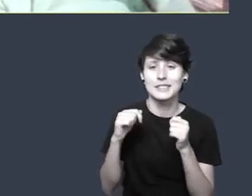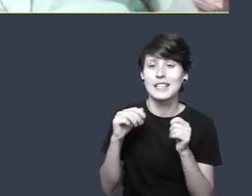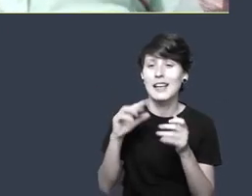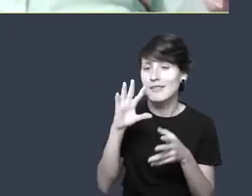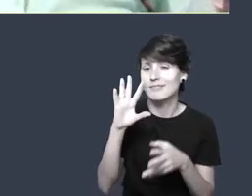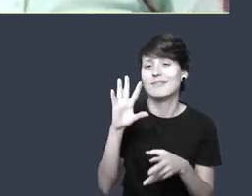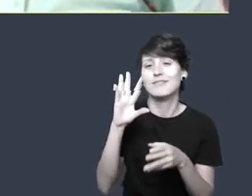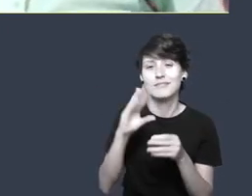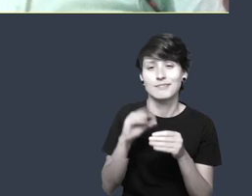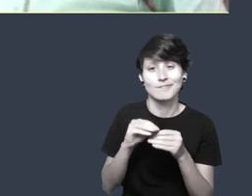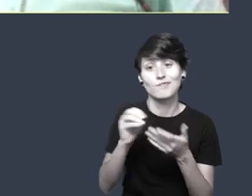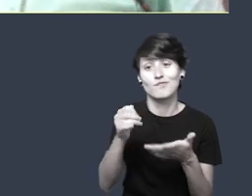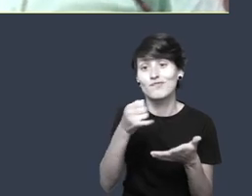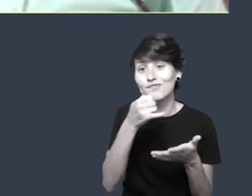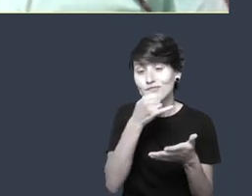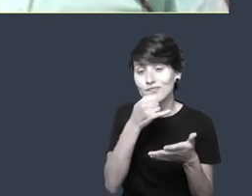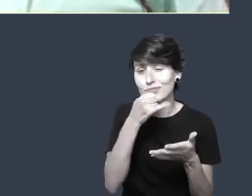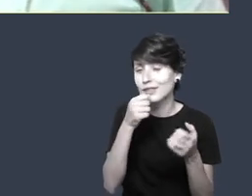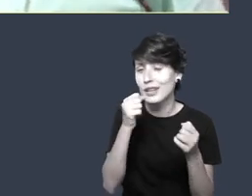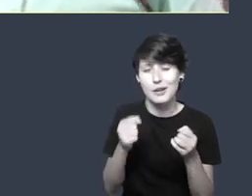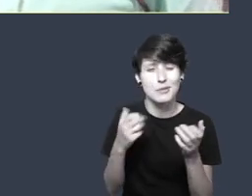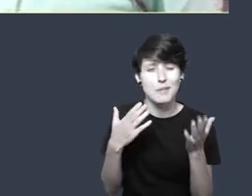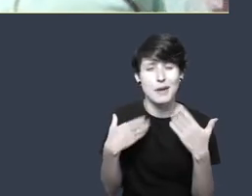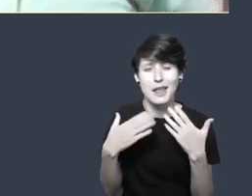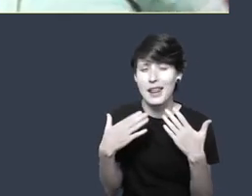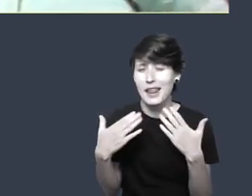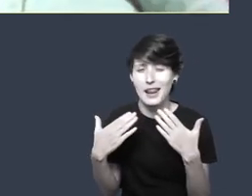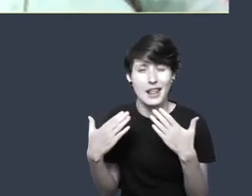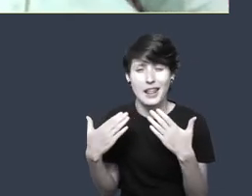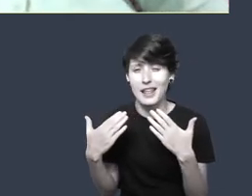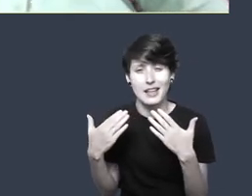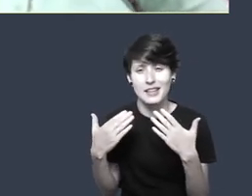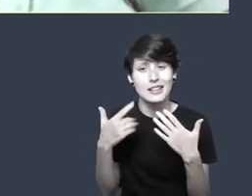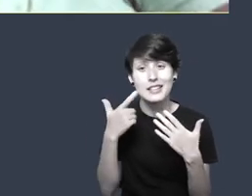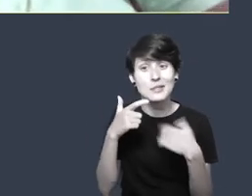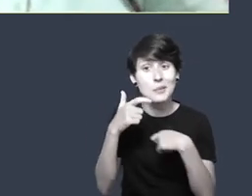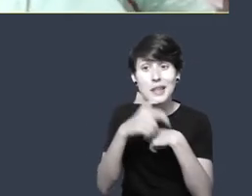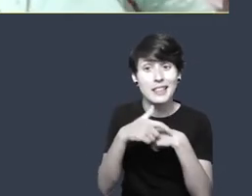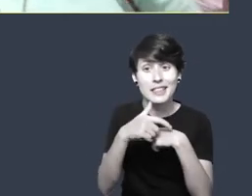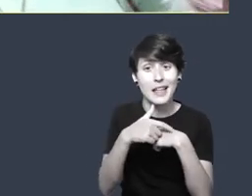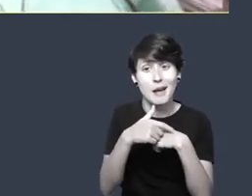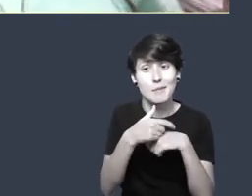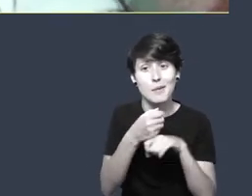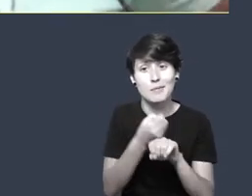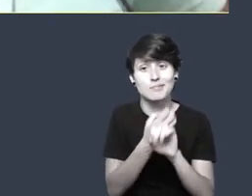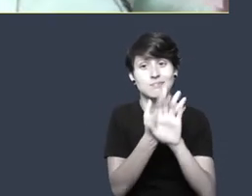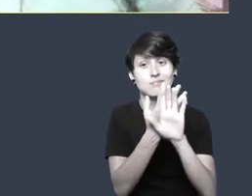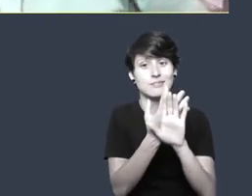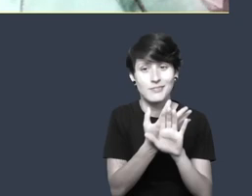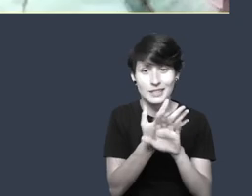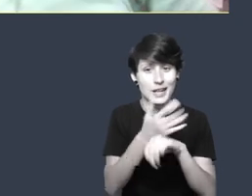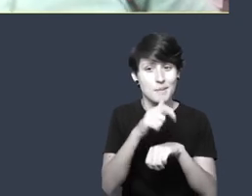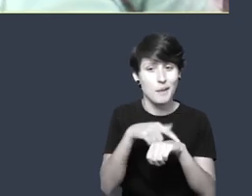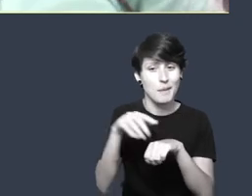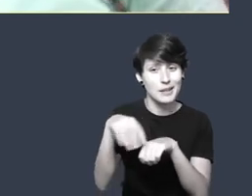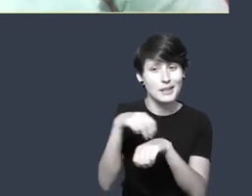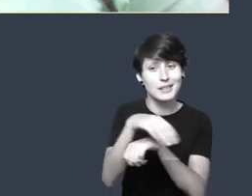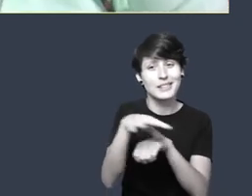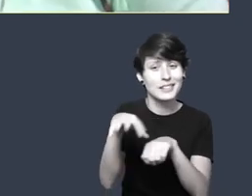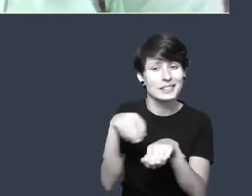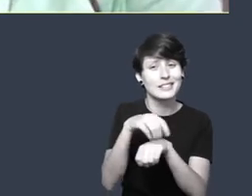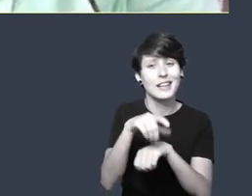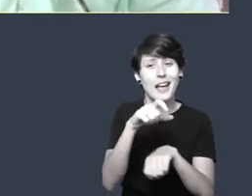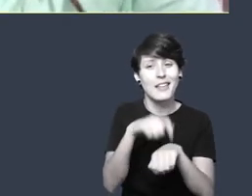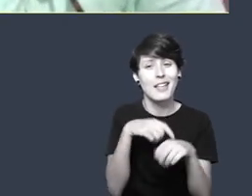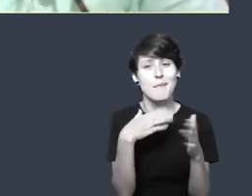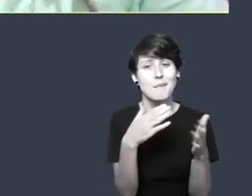final, galera. Infelizmente, acho que eu poderia ficar aqui batendo papo com a Gabi. A gente não consegue ter esse tempo, então, aqui, para mim, essa mediação foi esse tempo